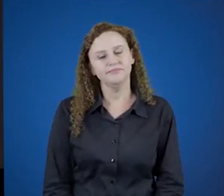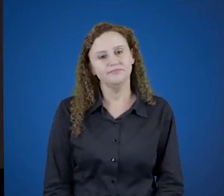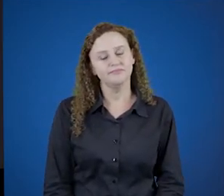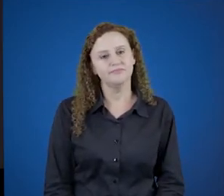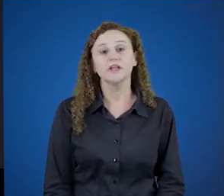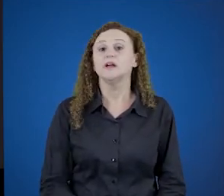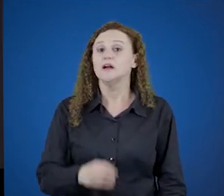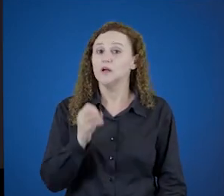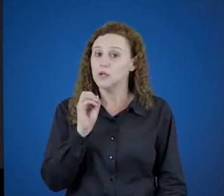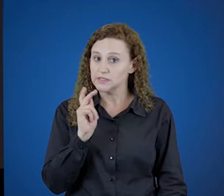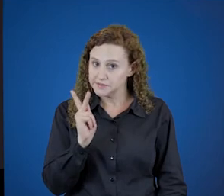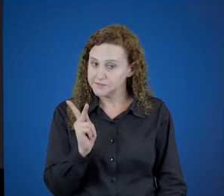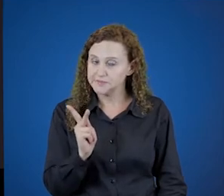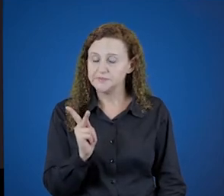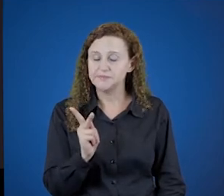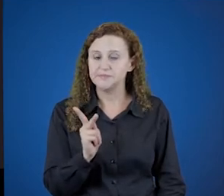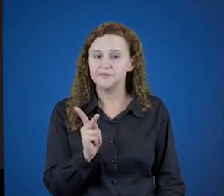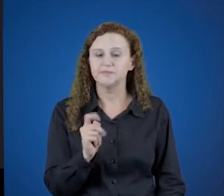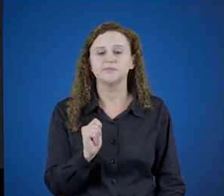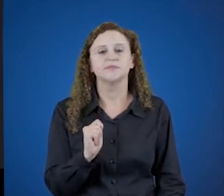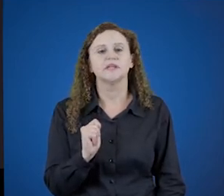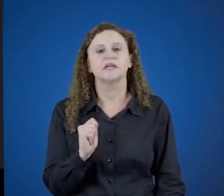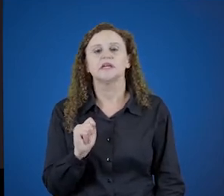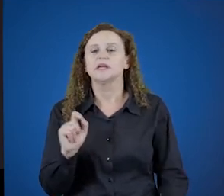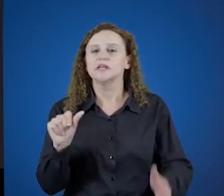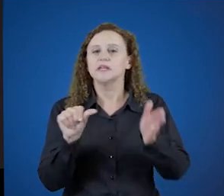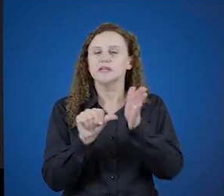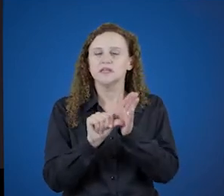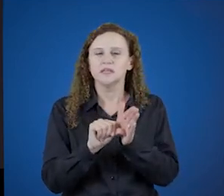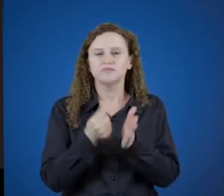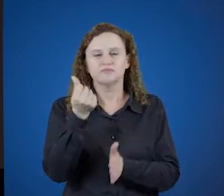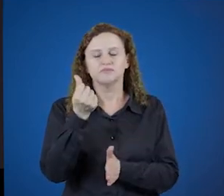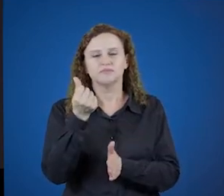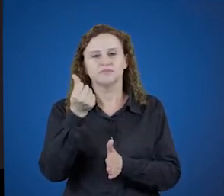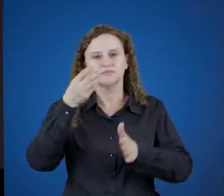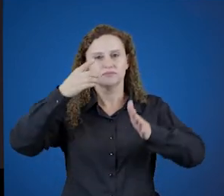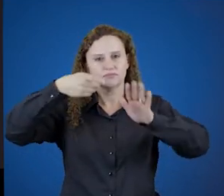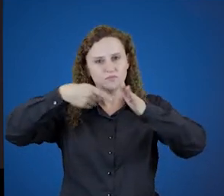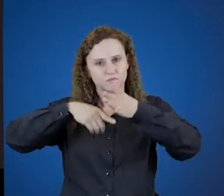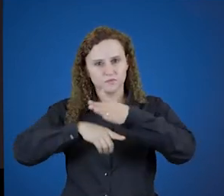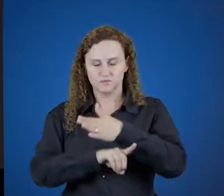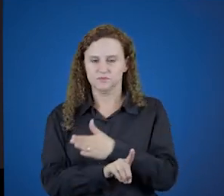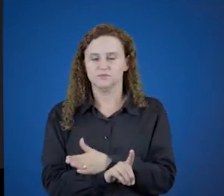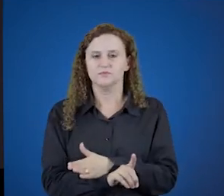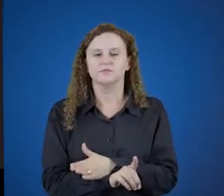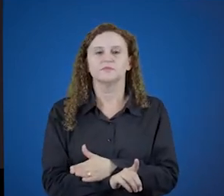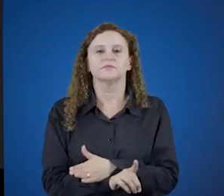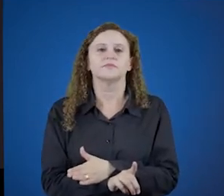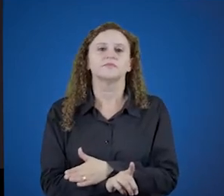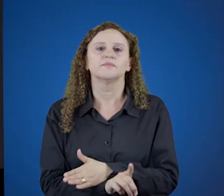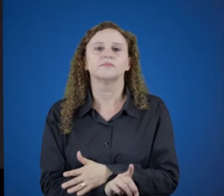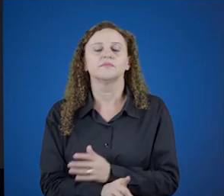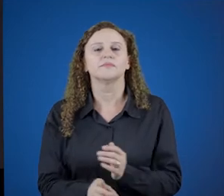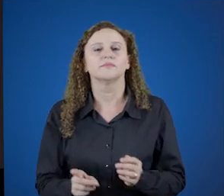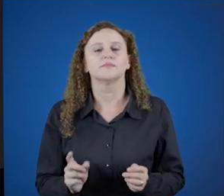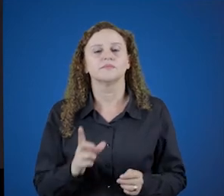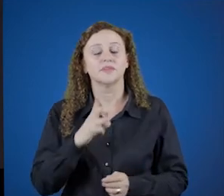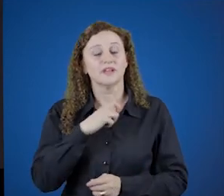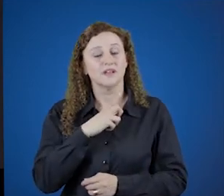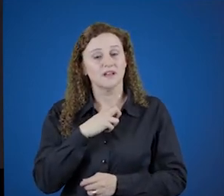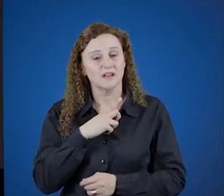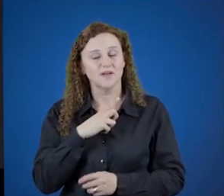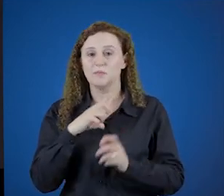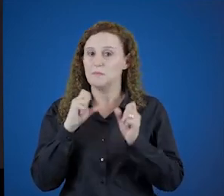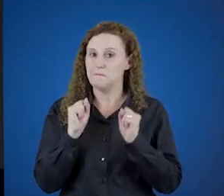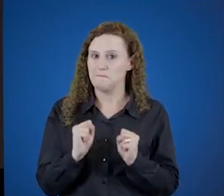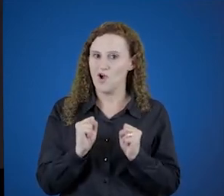o domine é muito bem lá na 1ª declinação então só afirmando